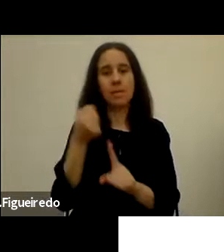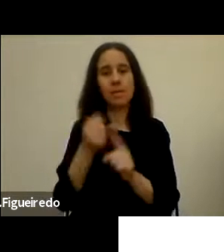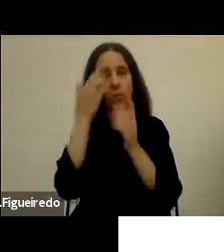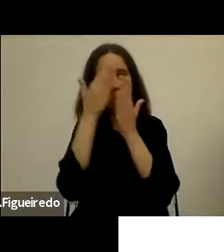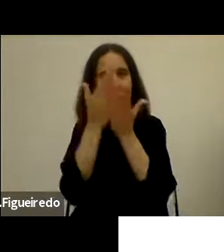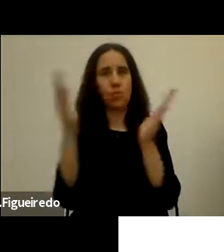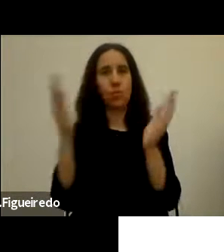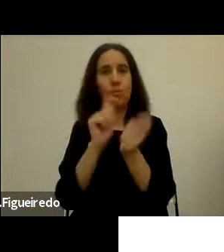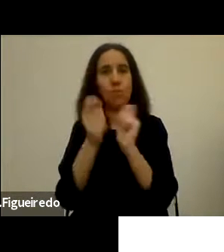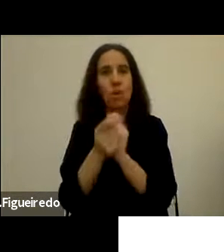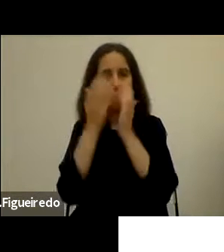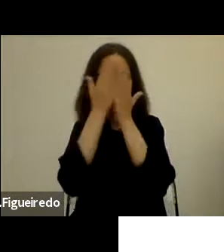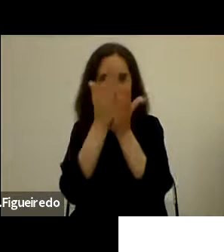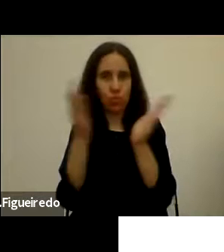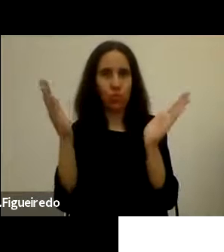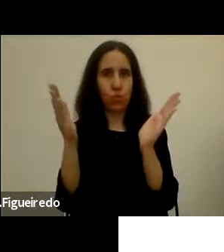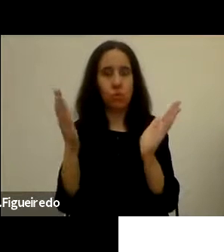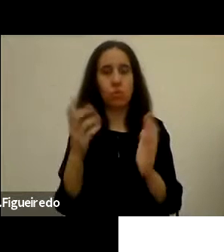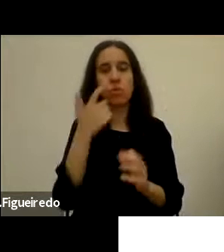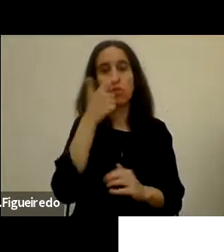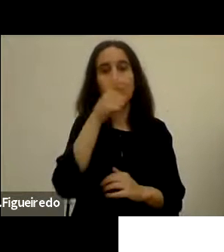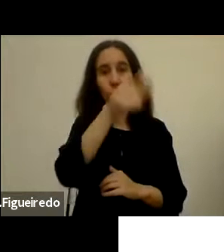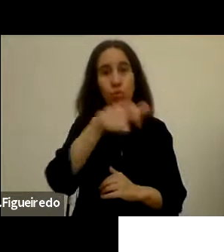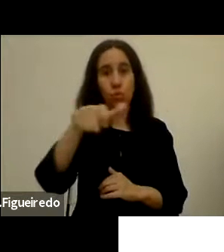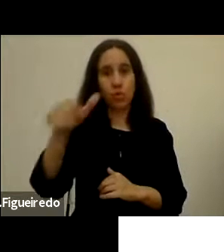abertura à mudança. Temos pessoas que